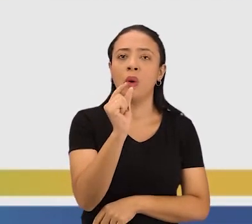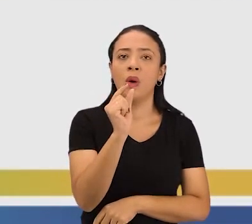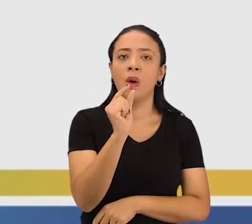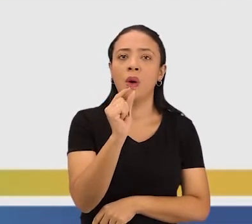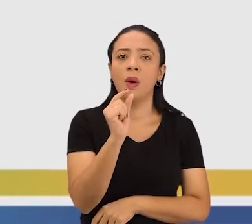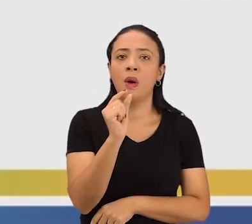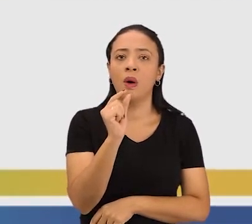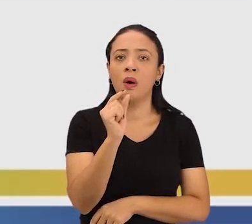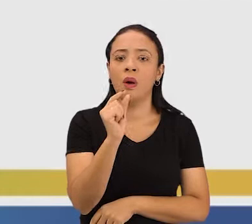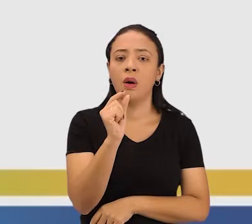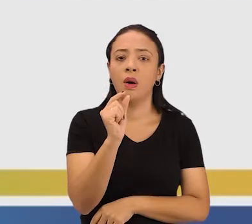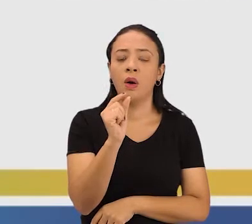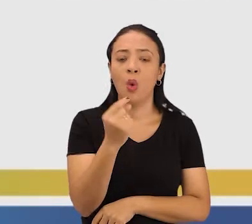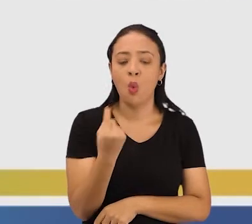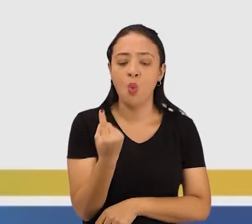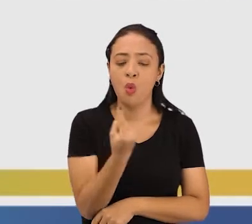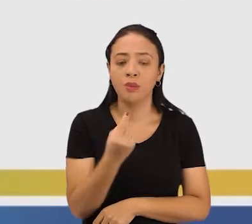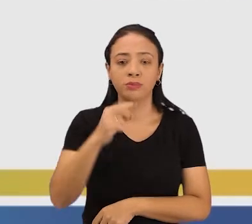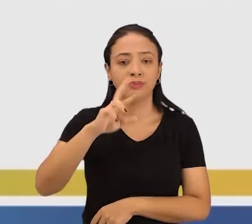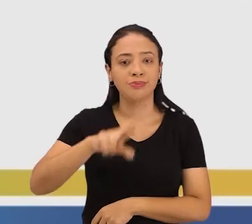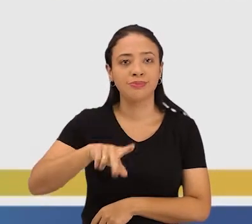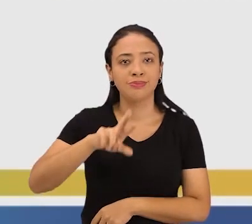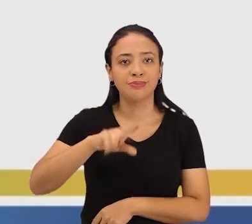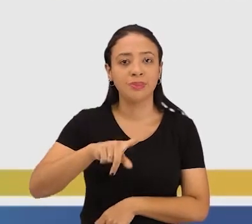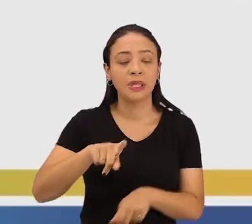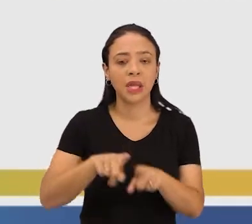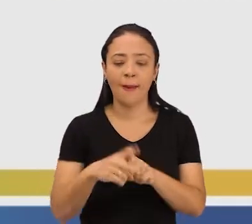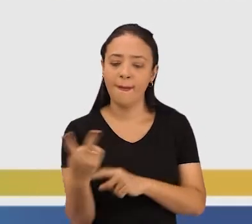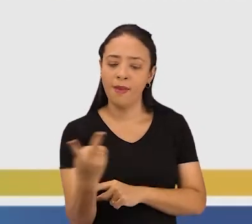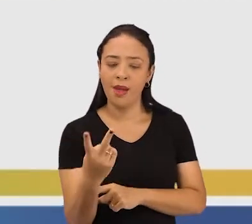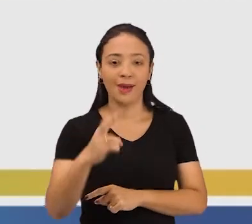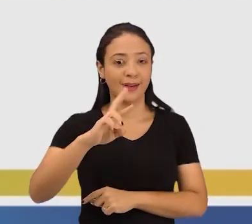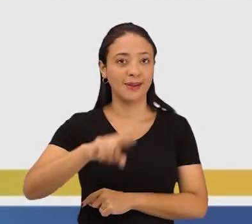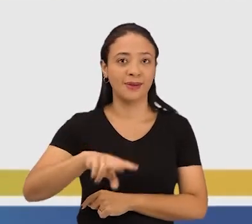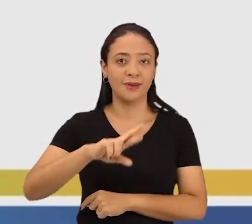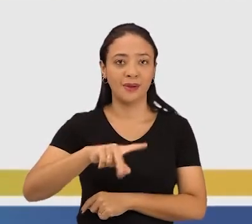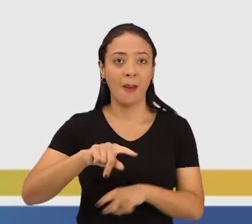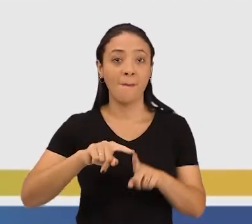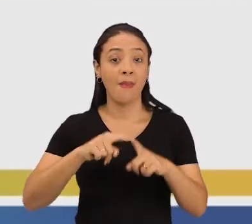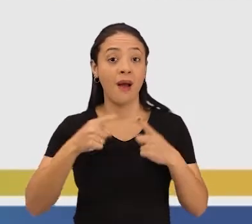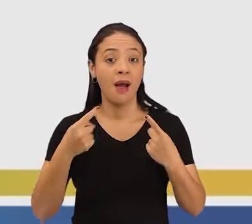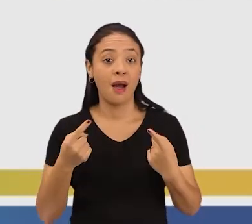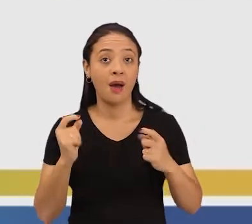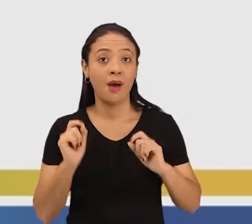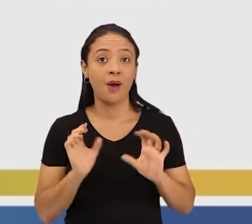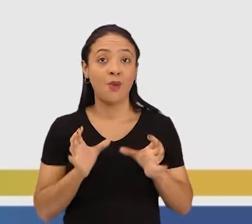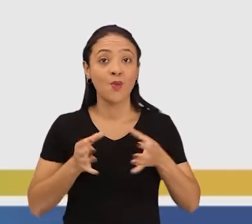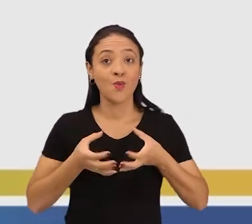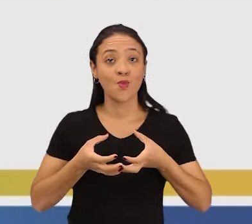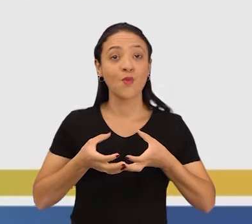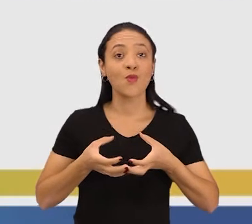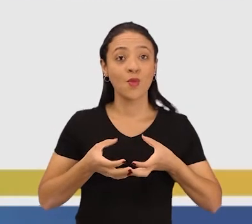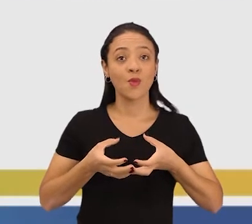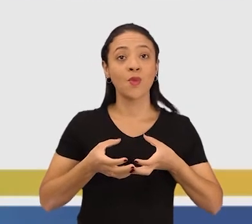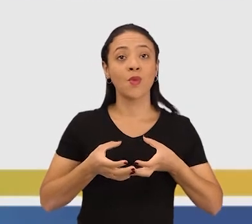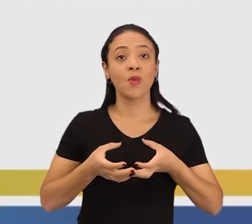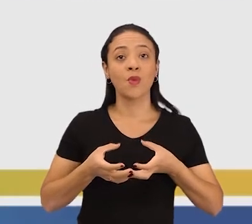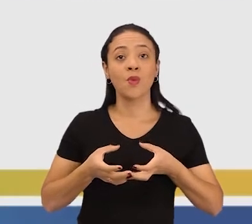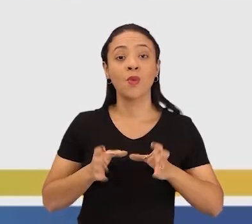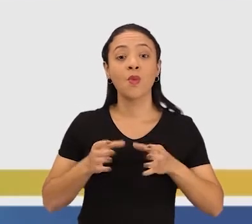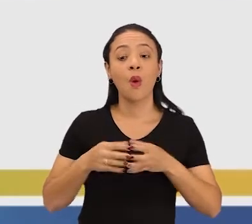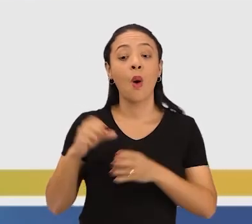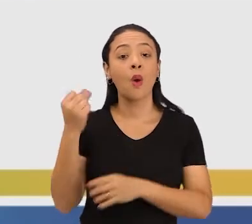não vai ser livre, não vai ser única, e também não vai estar em duplo, não vai ser organizada de 2 em 2. Nesse caso, vão ser